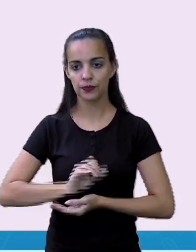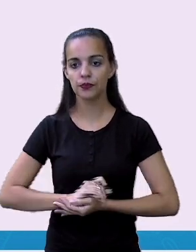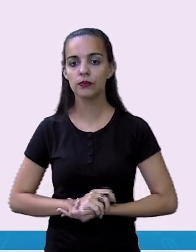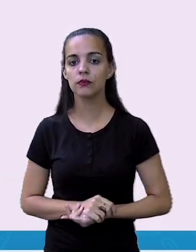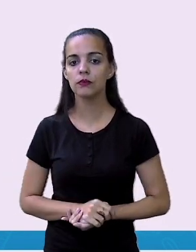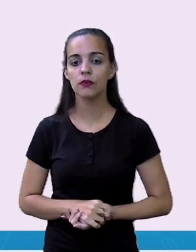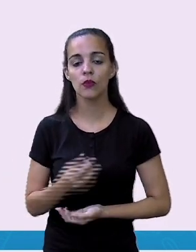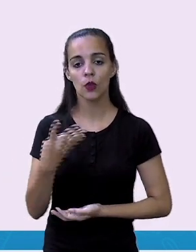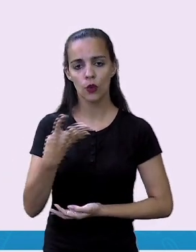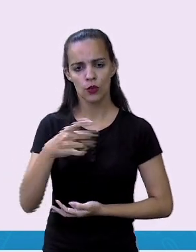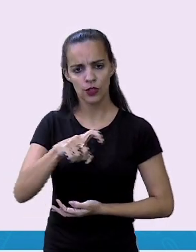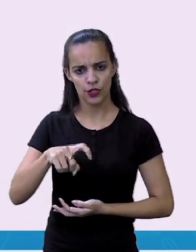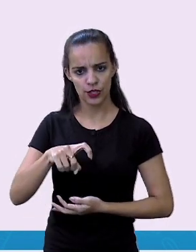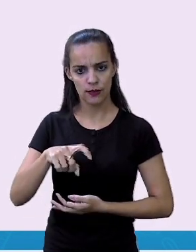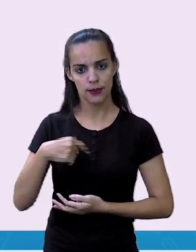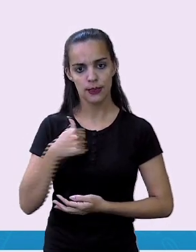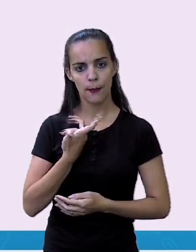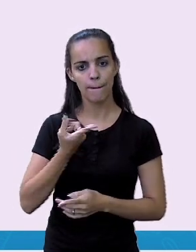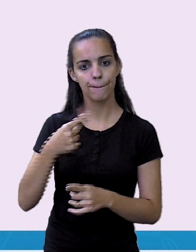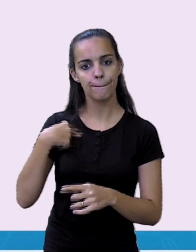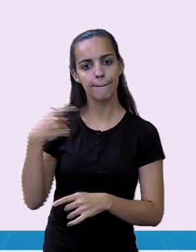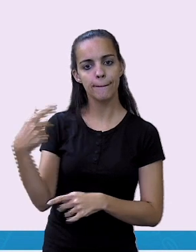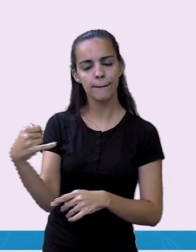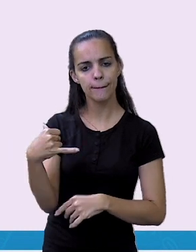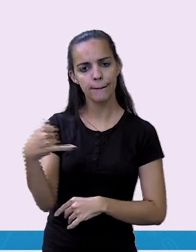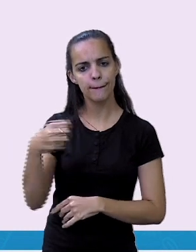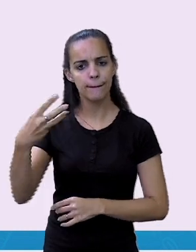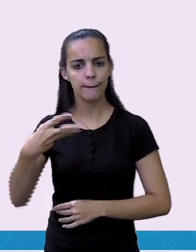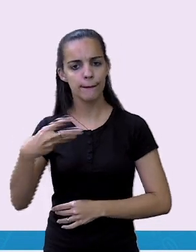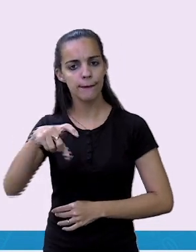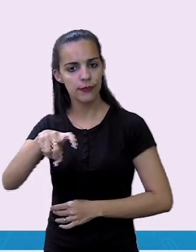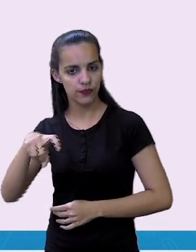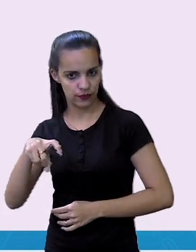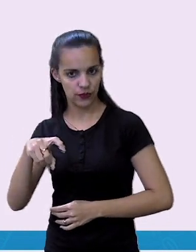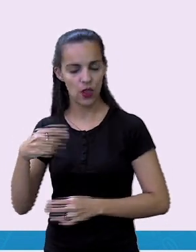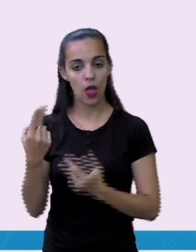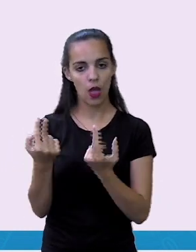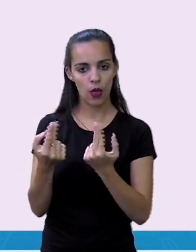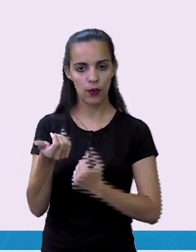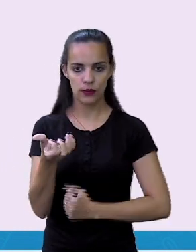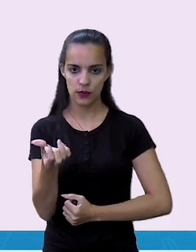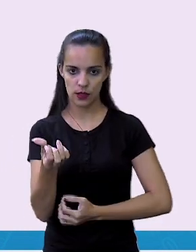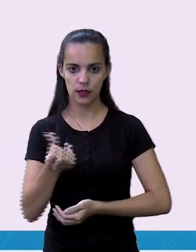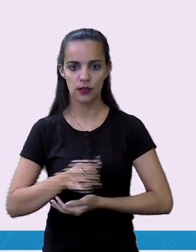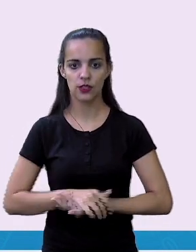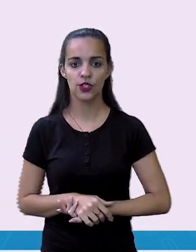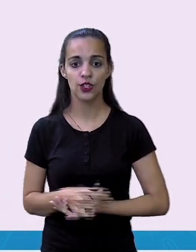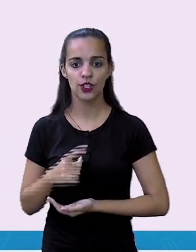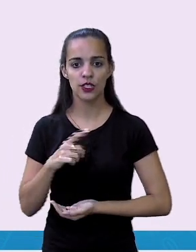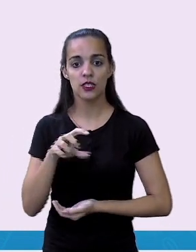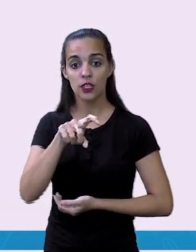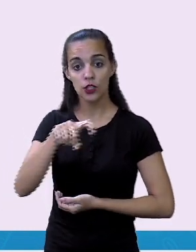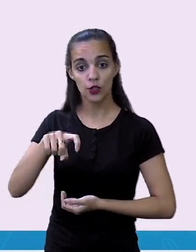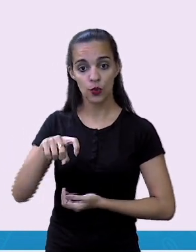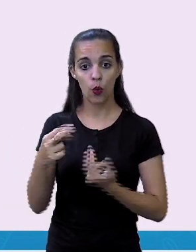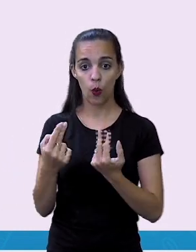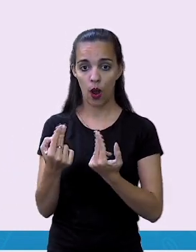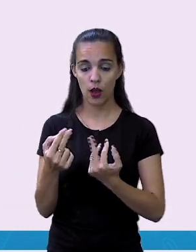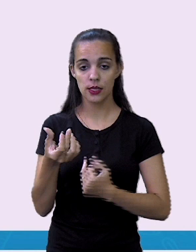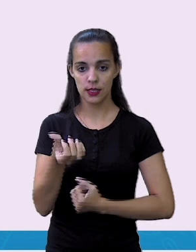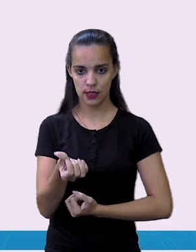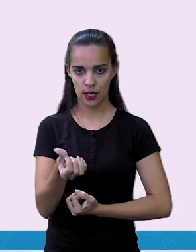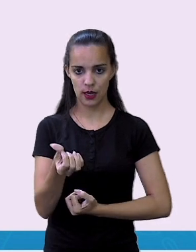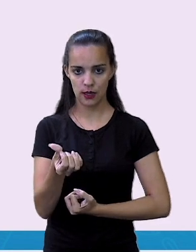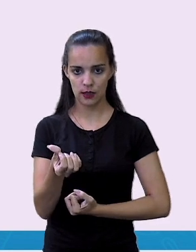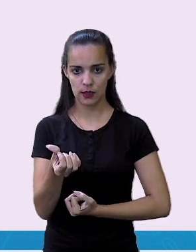6. 4x menos 3x é igual a 6. X é igual